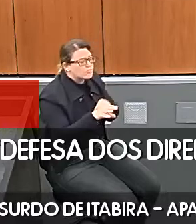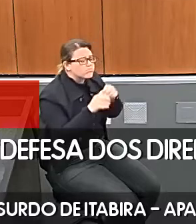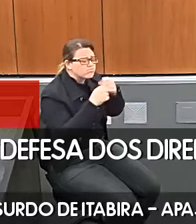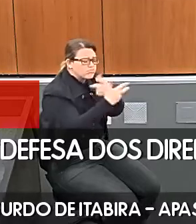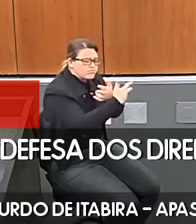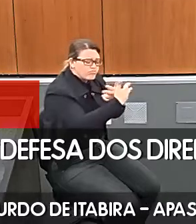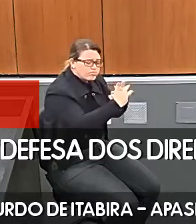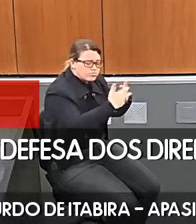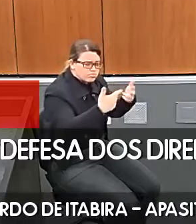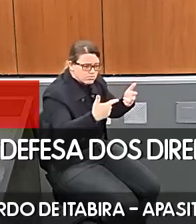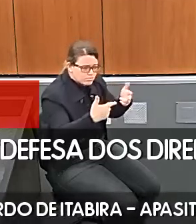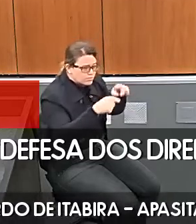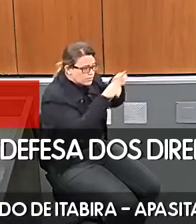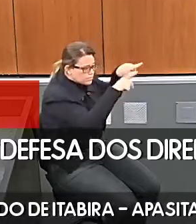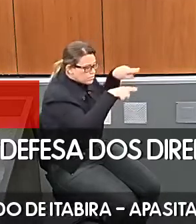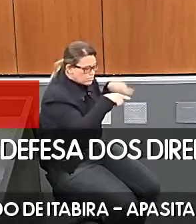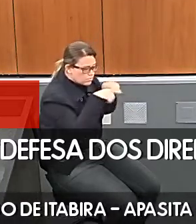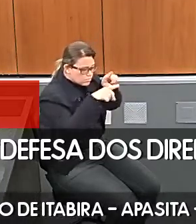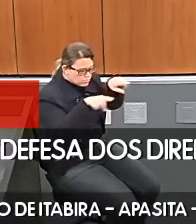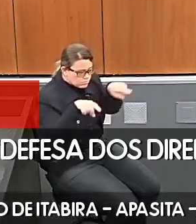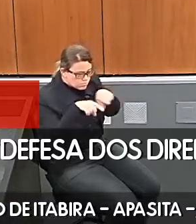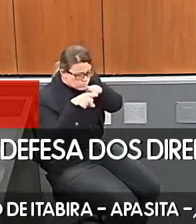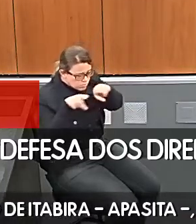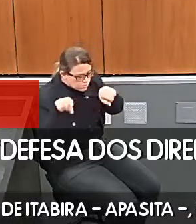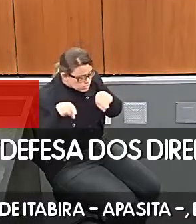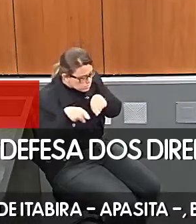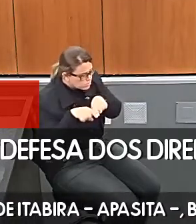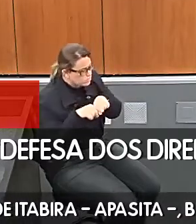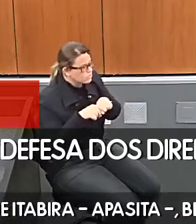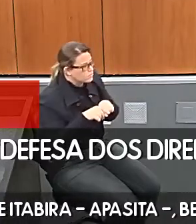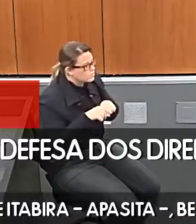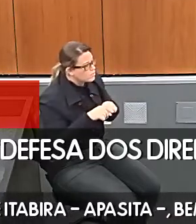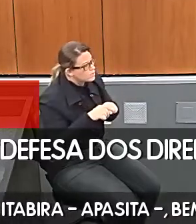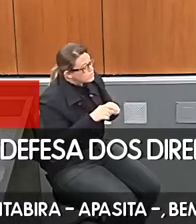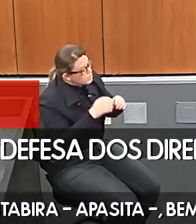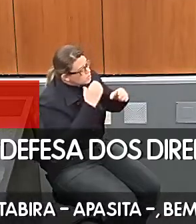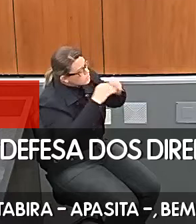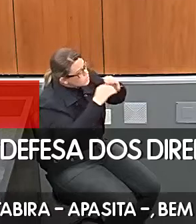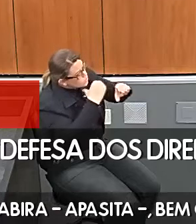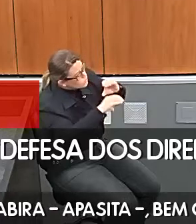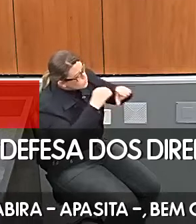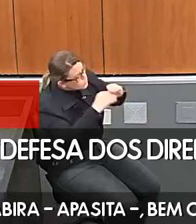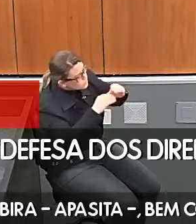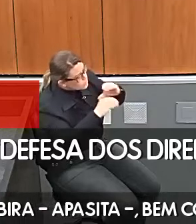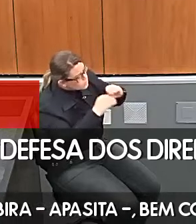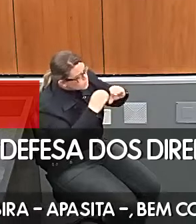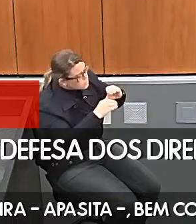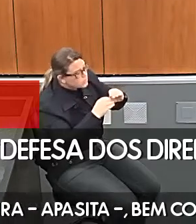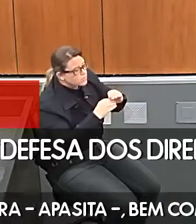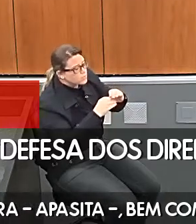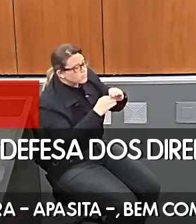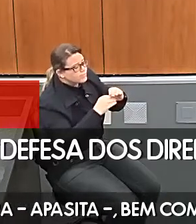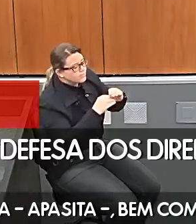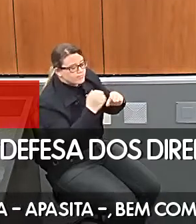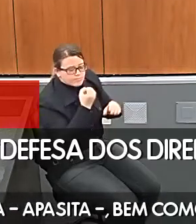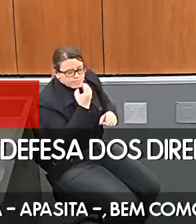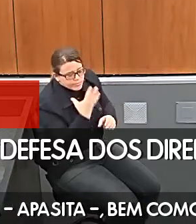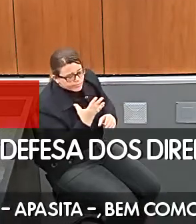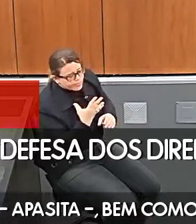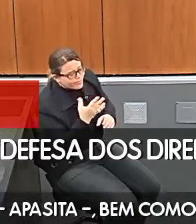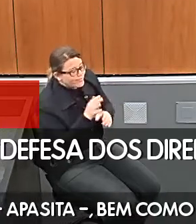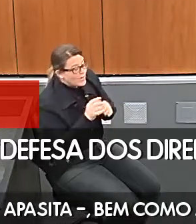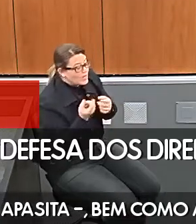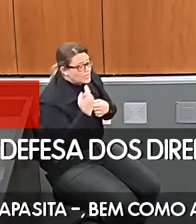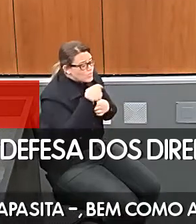locais, e serem compreendidos e atendidos. Porque, quando vocês chegam ao local sem o intérprete, é como